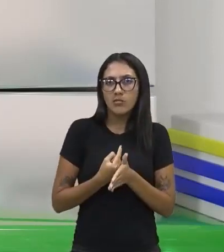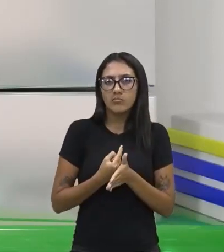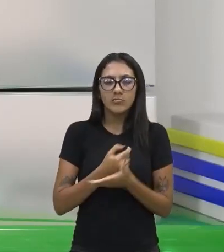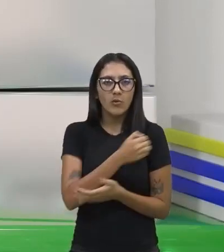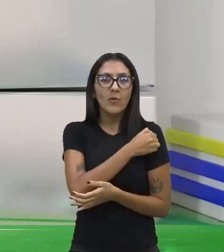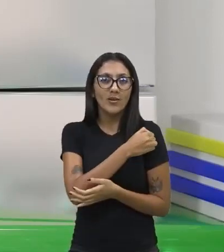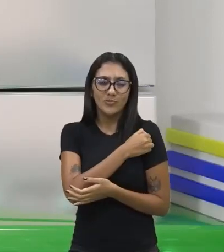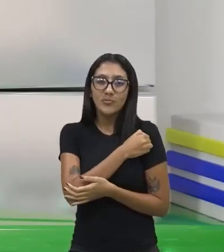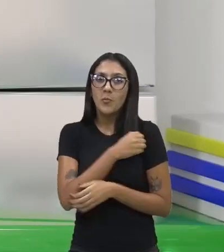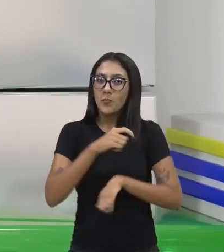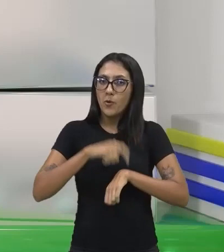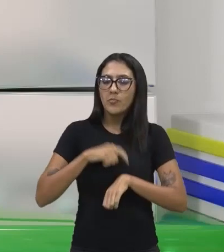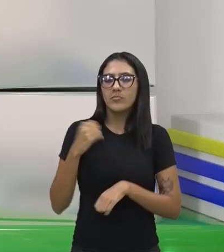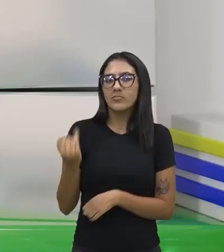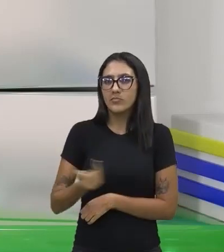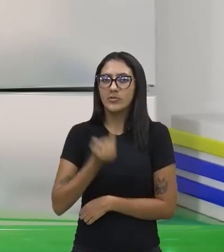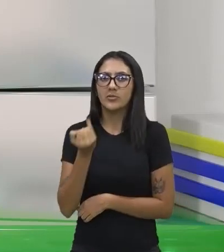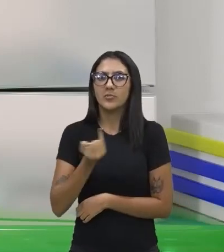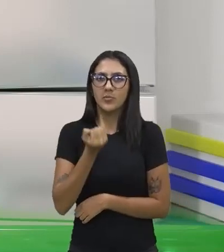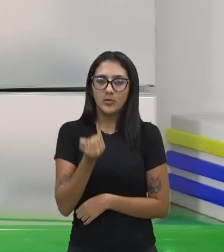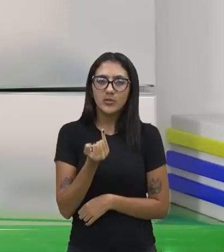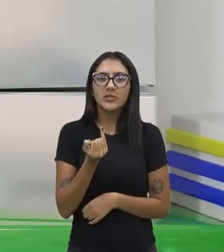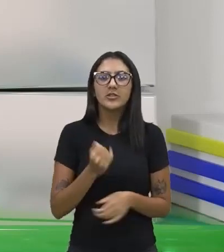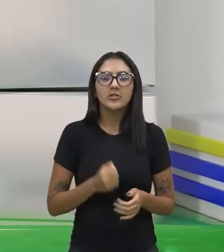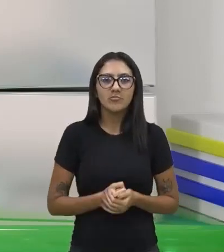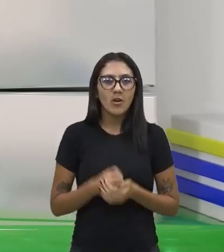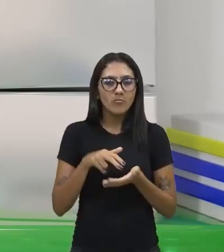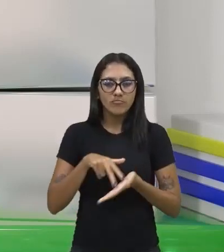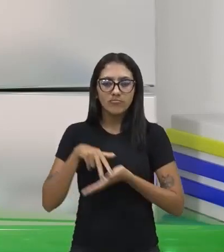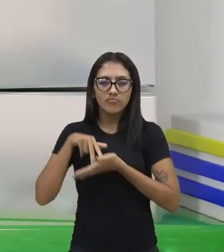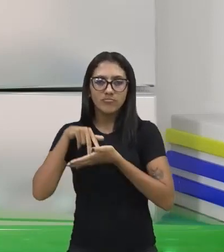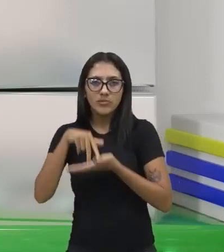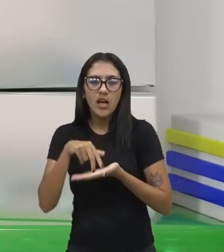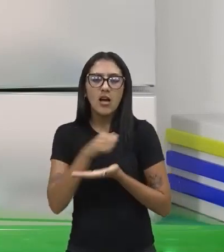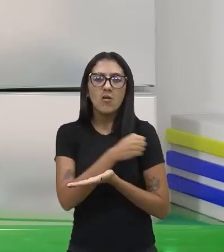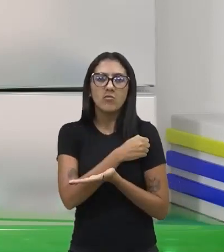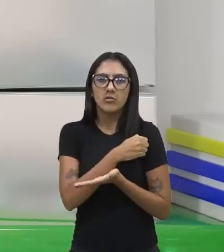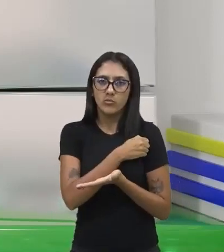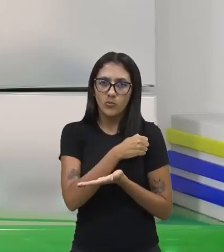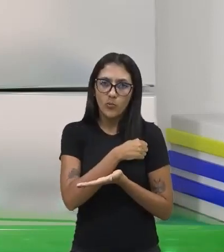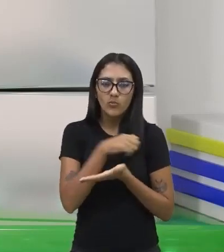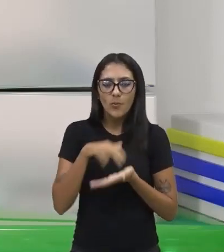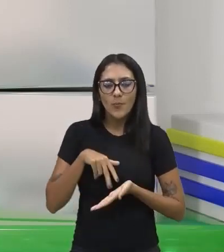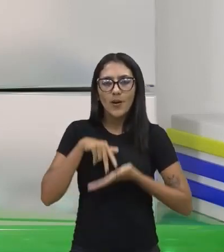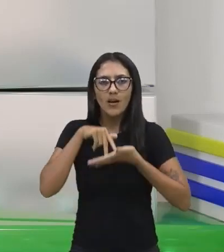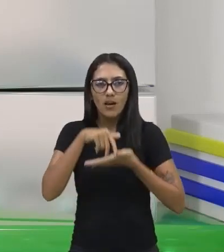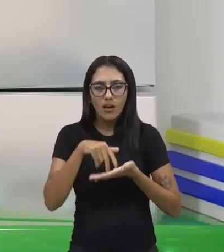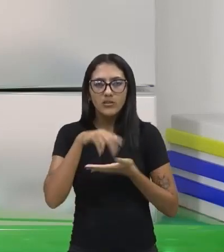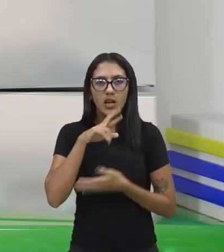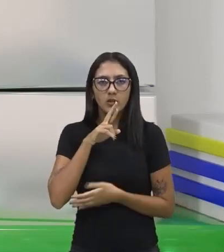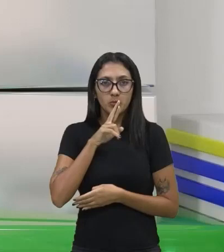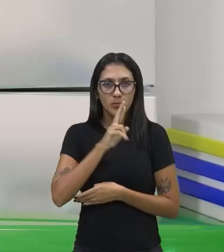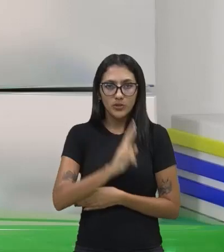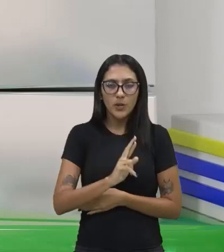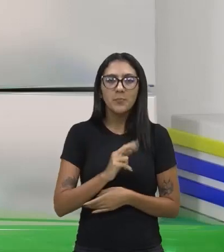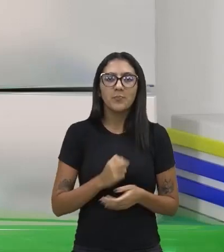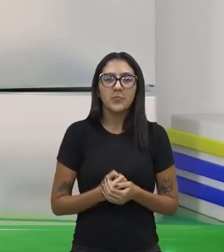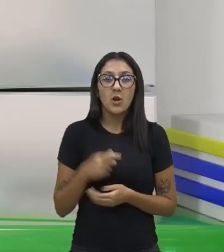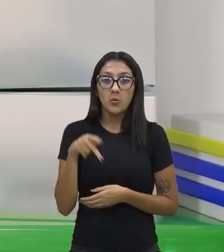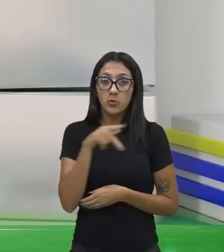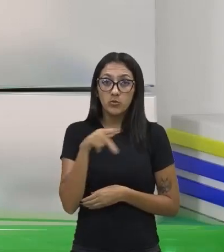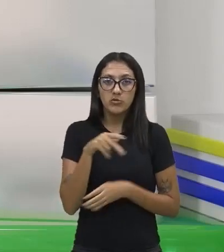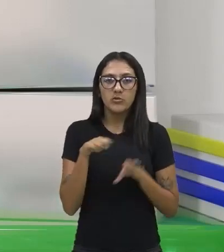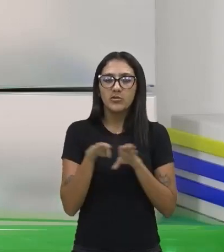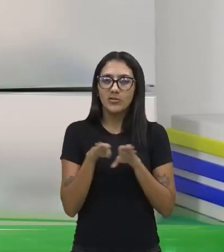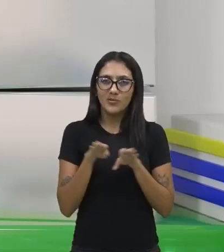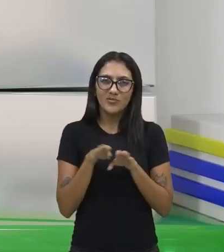extremamente importante, trazer o aluno, ele indicar qual é a sua resposta, o professor ministrante fazer ali o